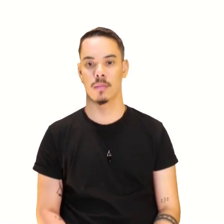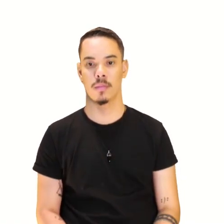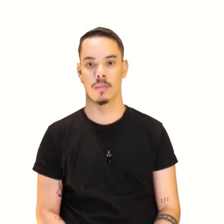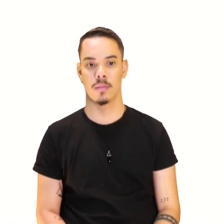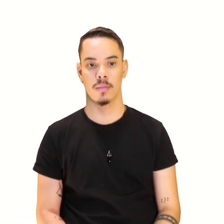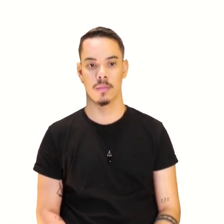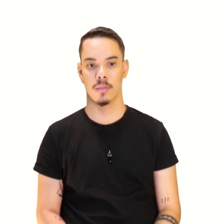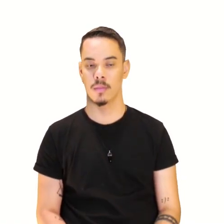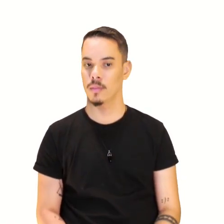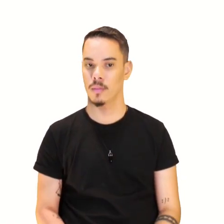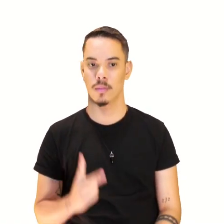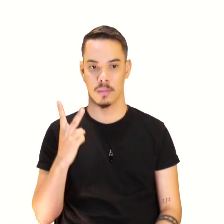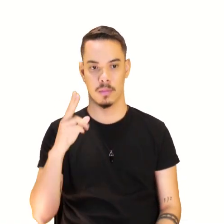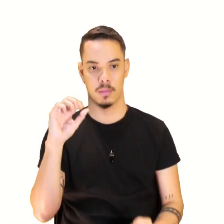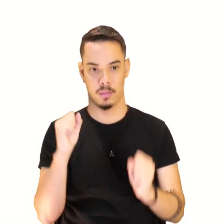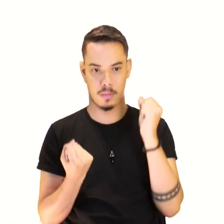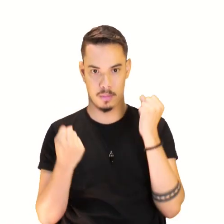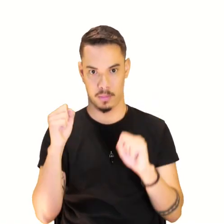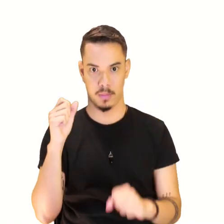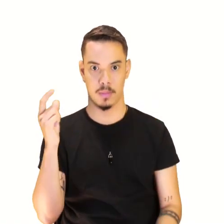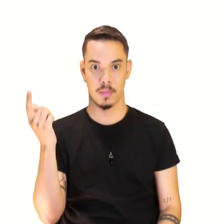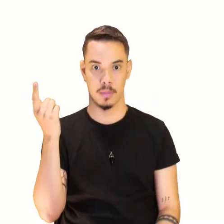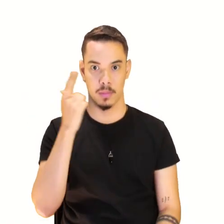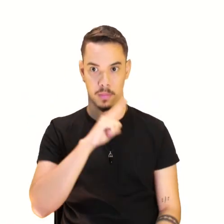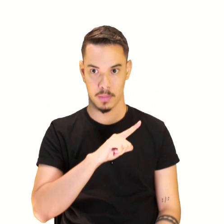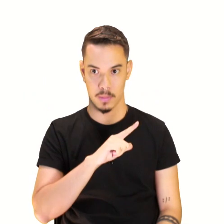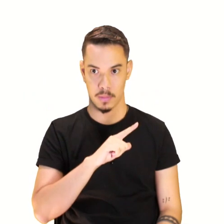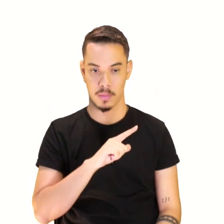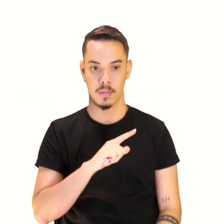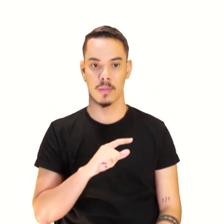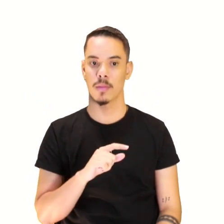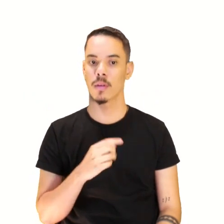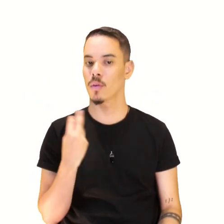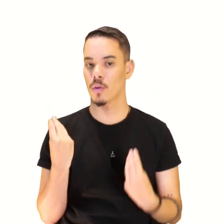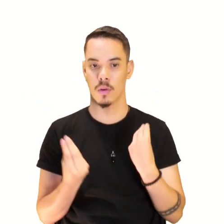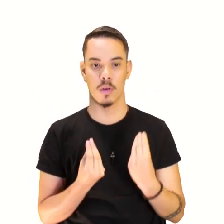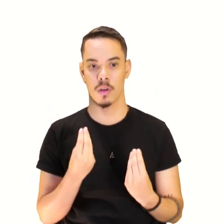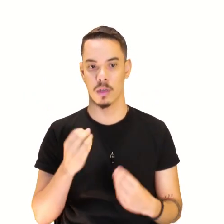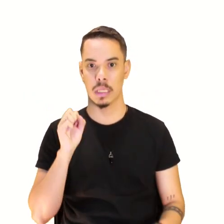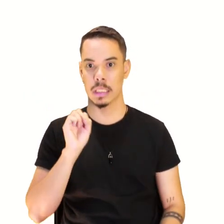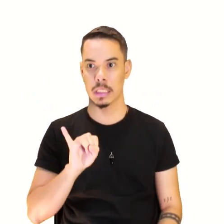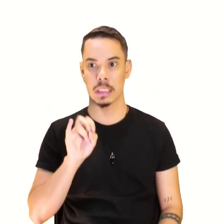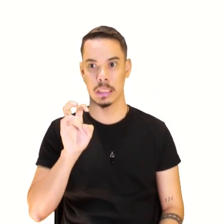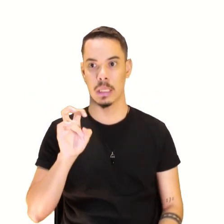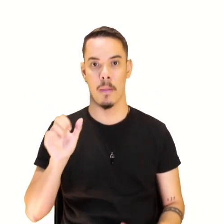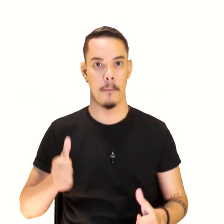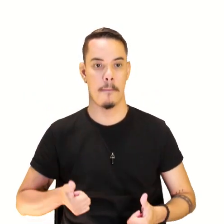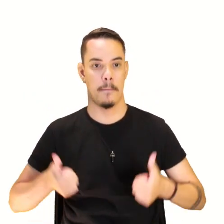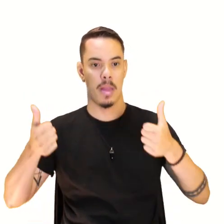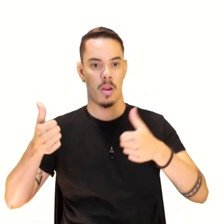máquinas conseguem fazer um certo serviço em duas horas e meia se for assim com máquinas